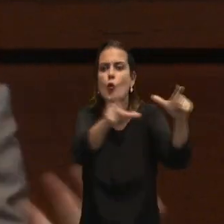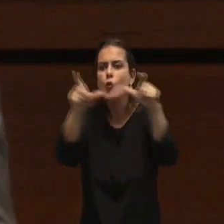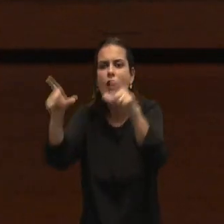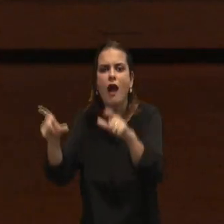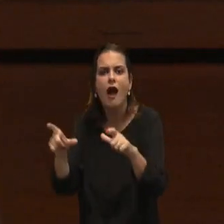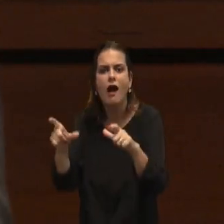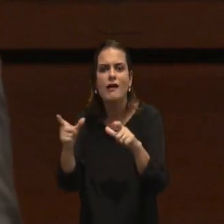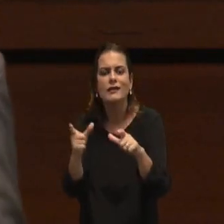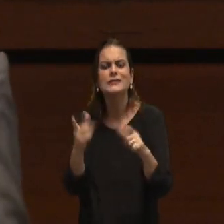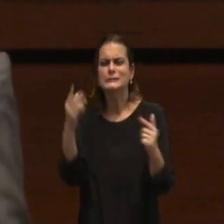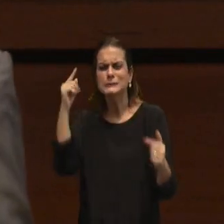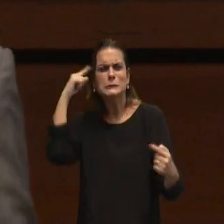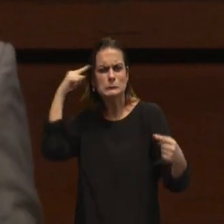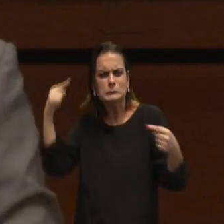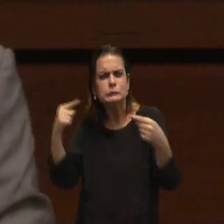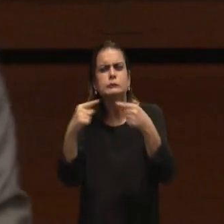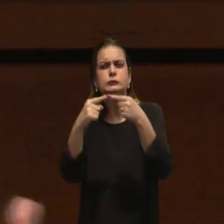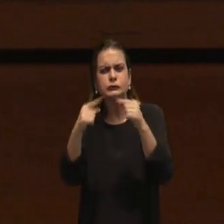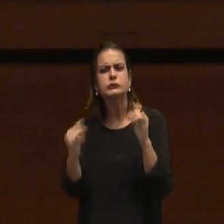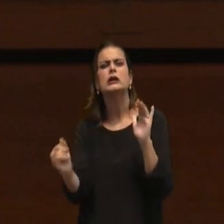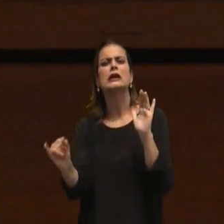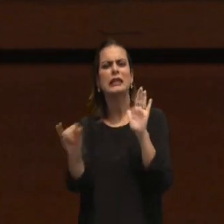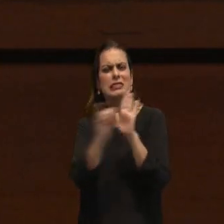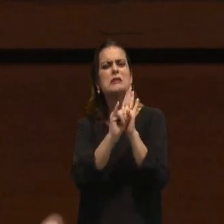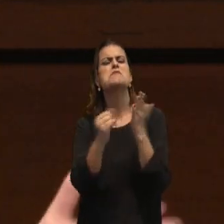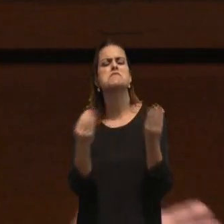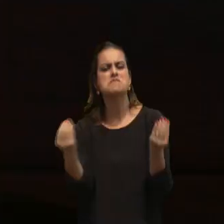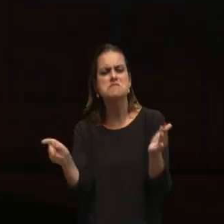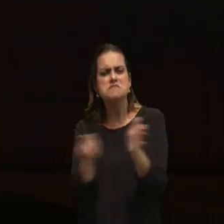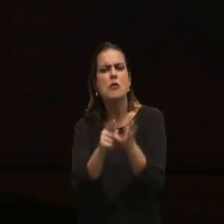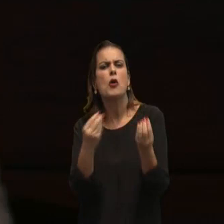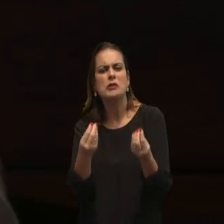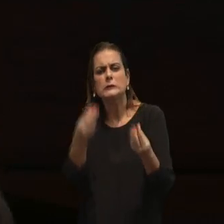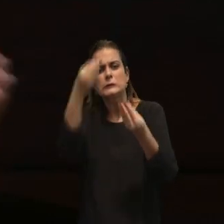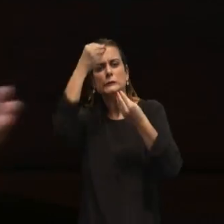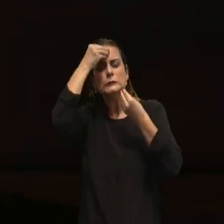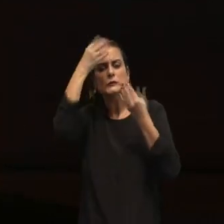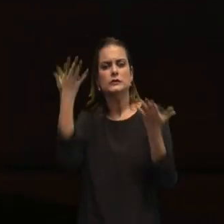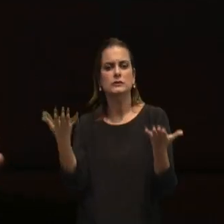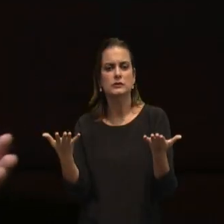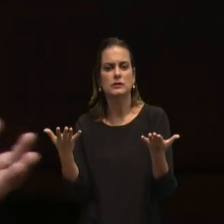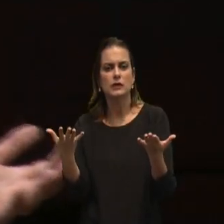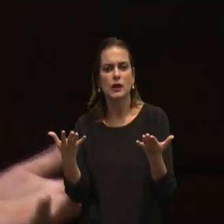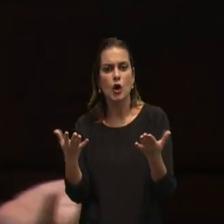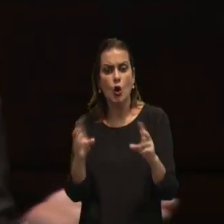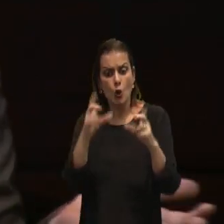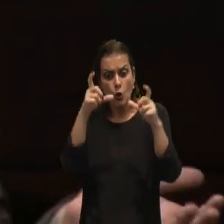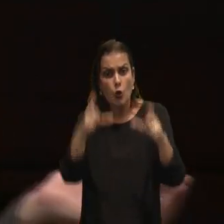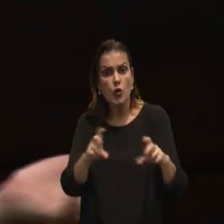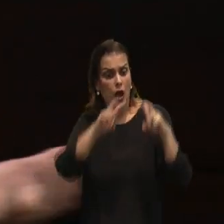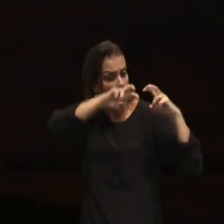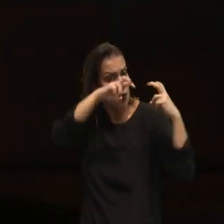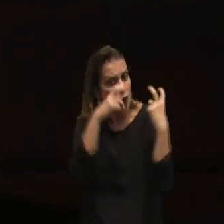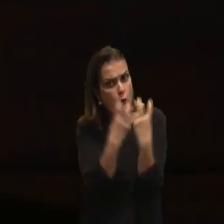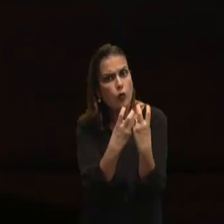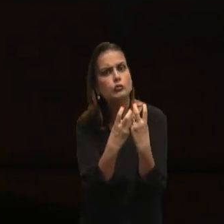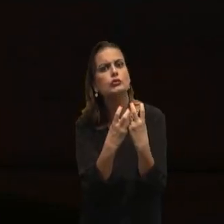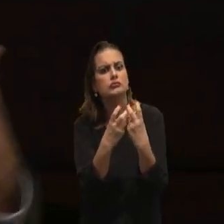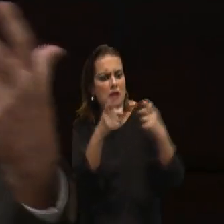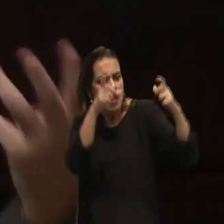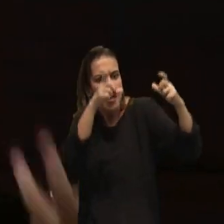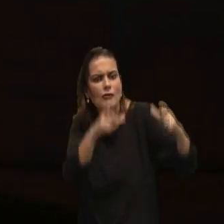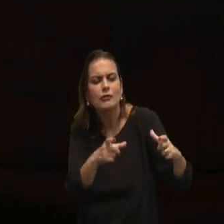nos identificamos com ele. E por que não pensar que o templo, que o local do culto, é este local que agrega,